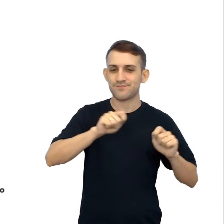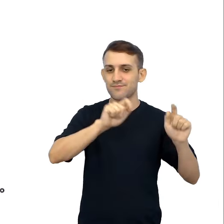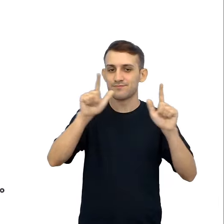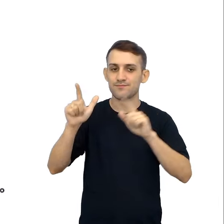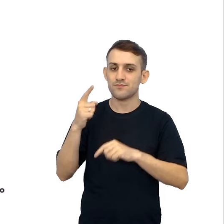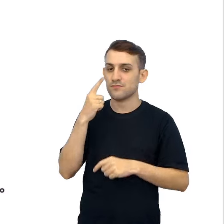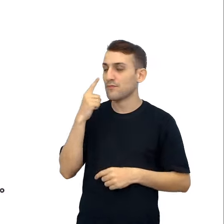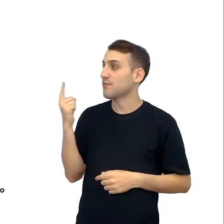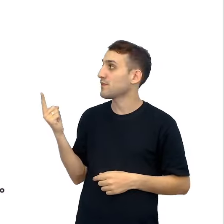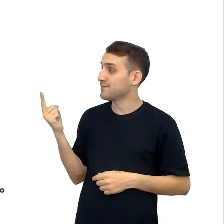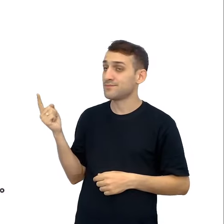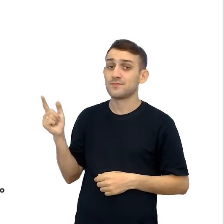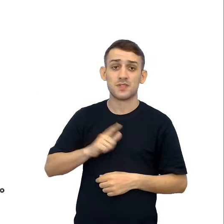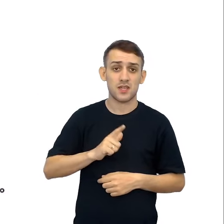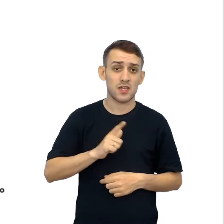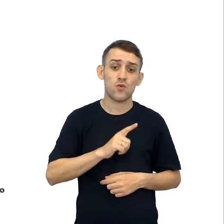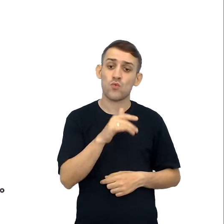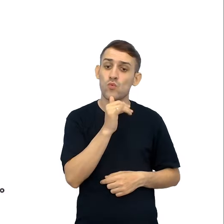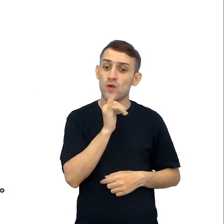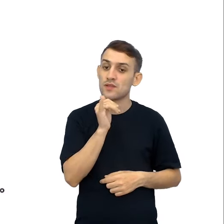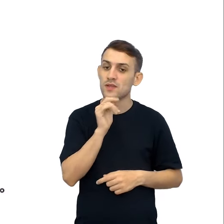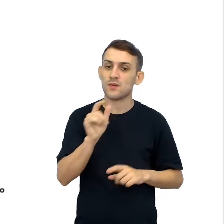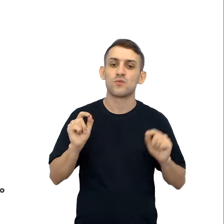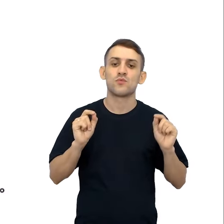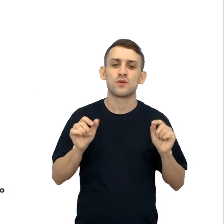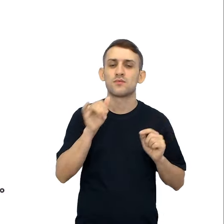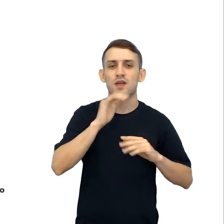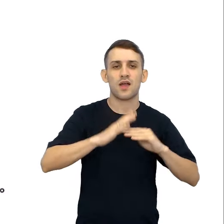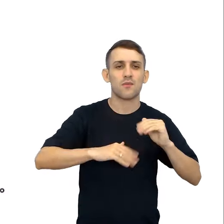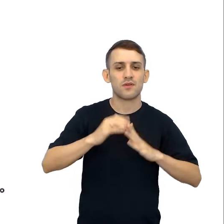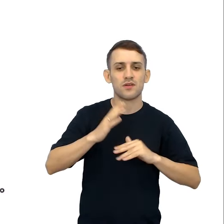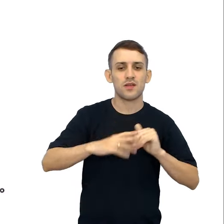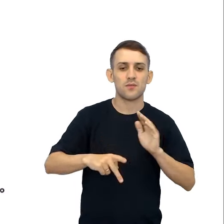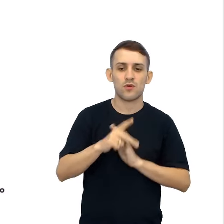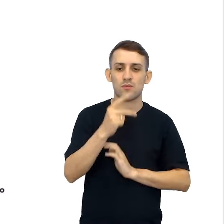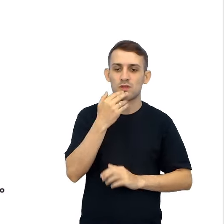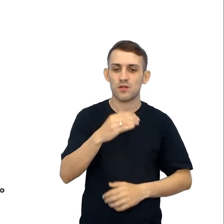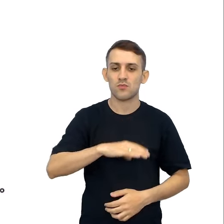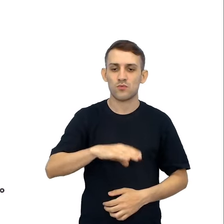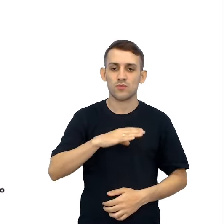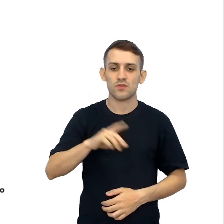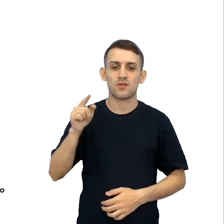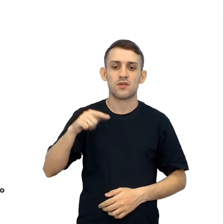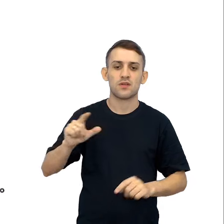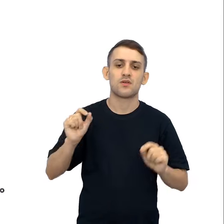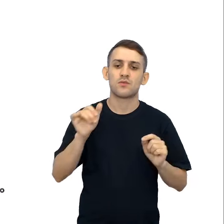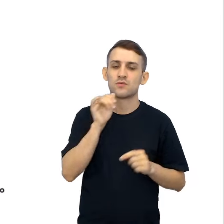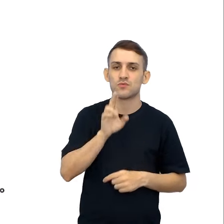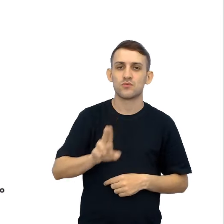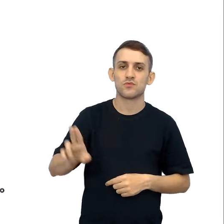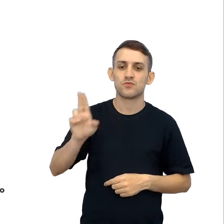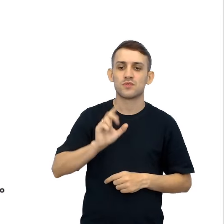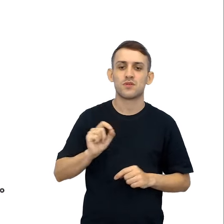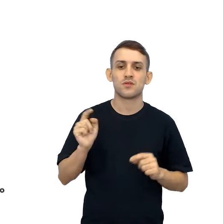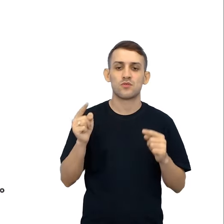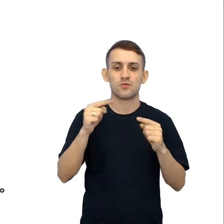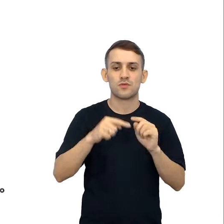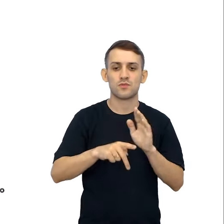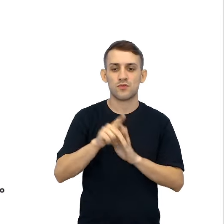próxima. Aqui temos um exemplo de habilidade da língua portuguesa, que é utilizar